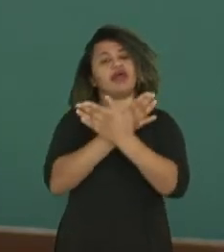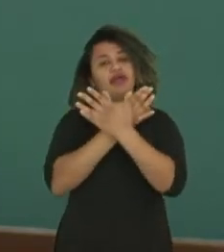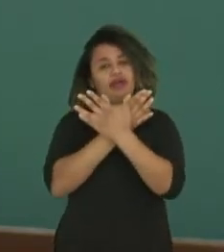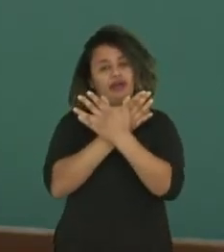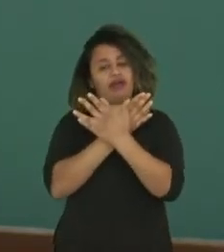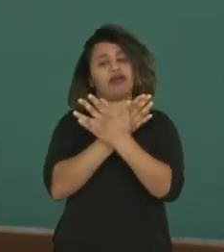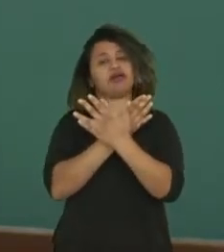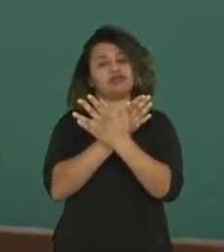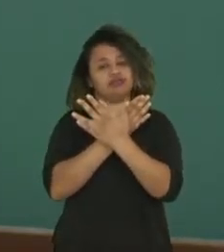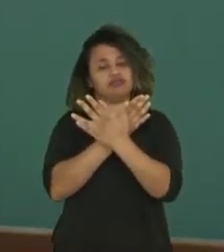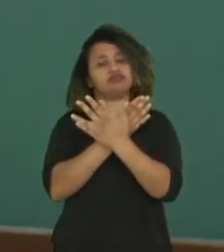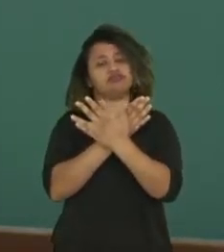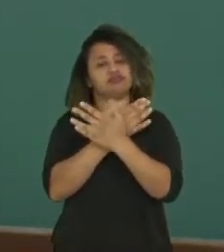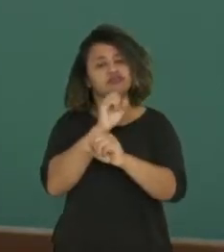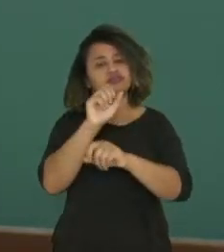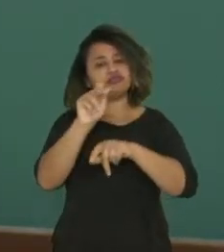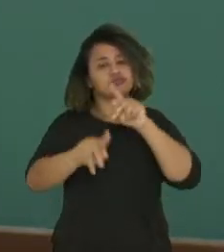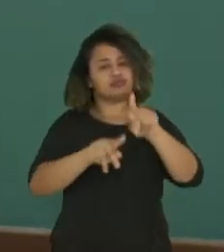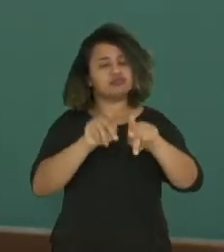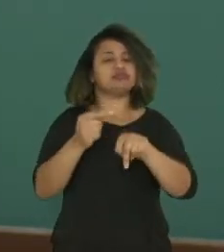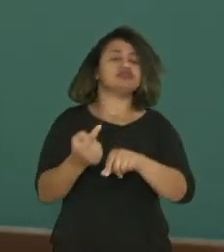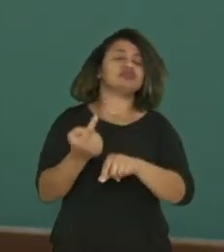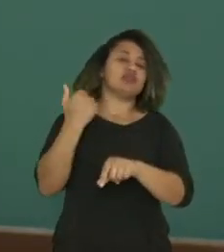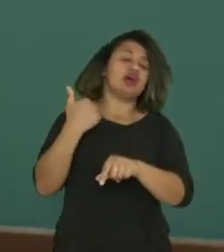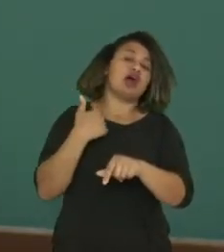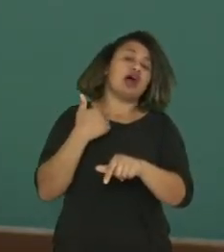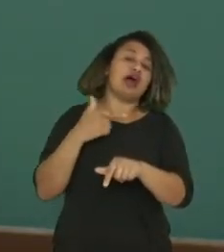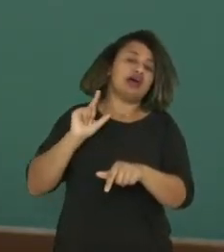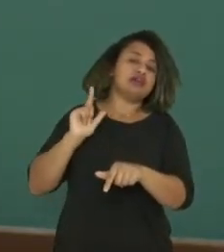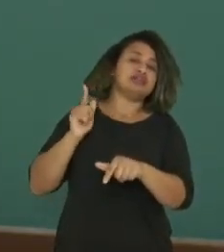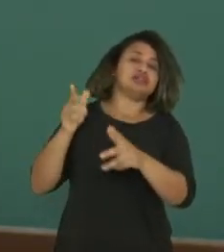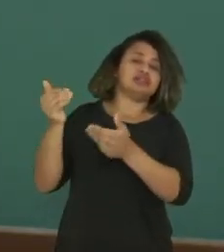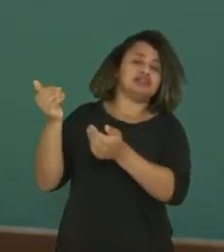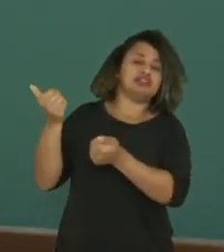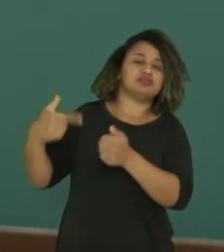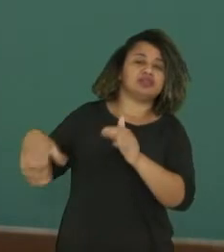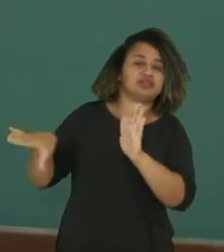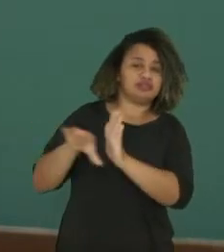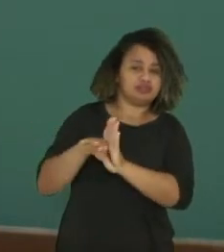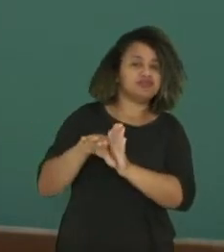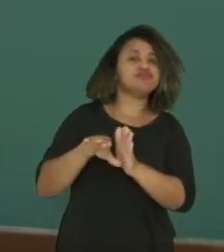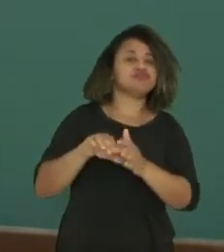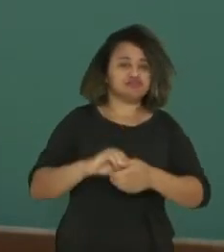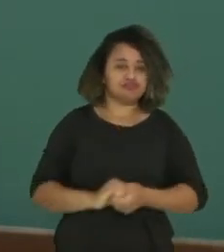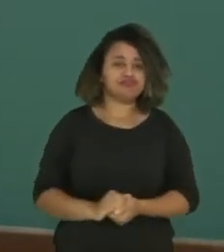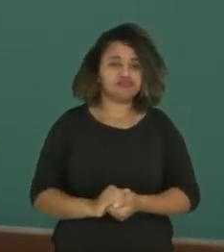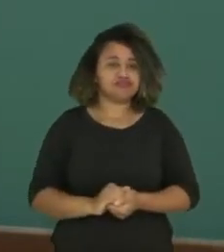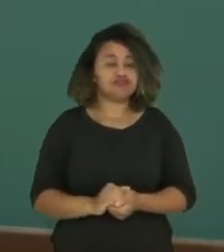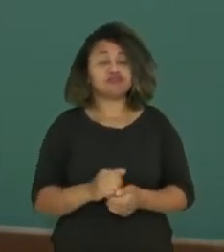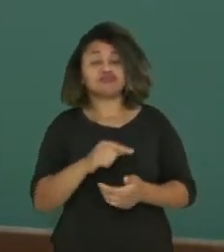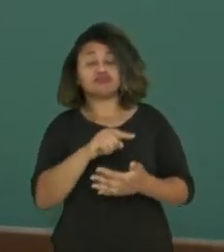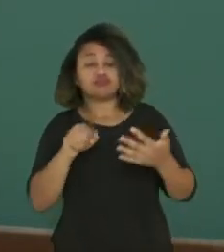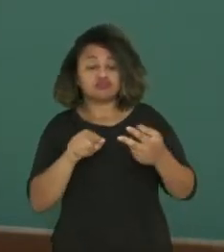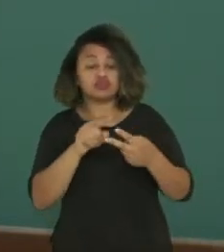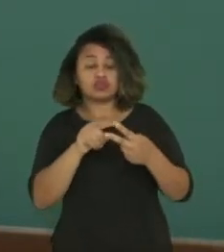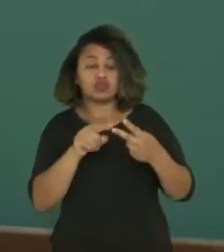Tá? População pré-hispânica aí. Ambas antigas